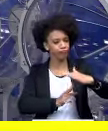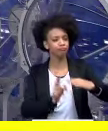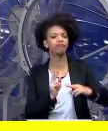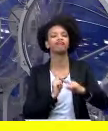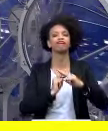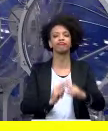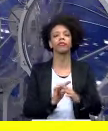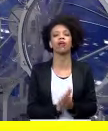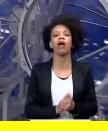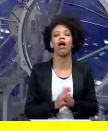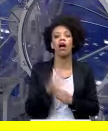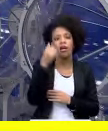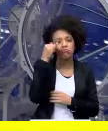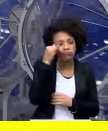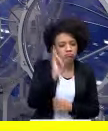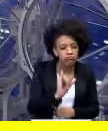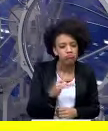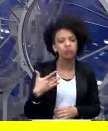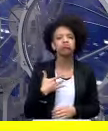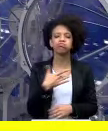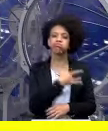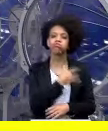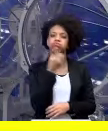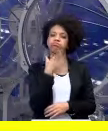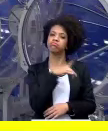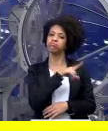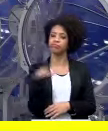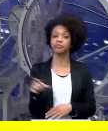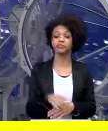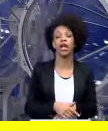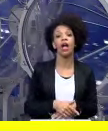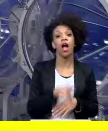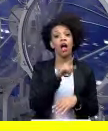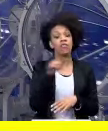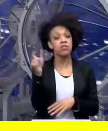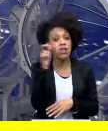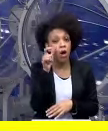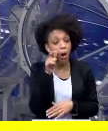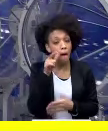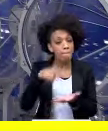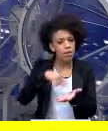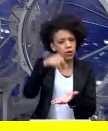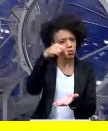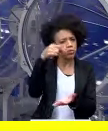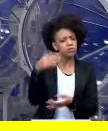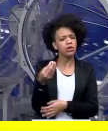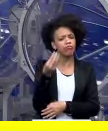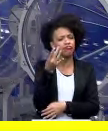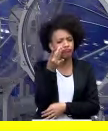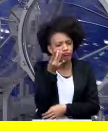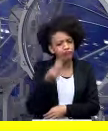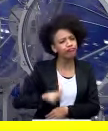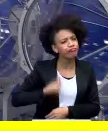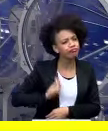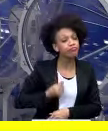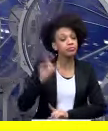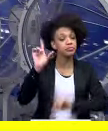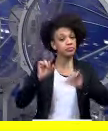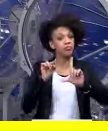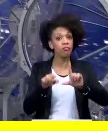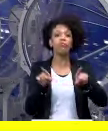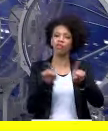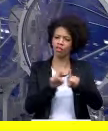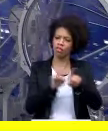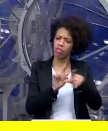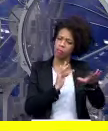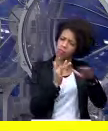Loterias Caixa, priorizando assim o bem-estar de todos. Você acompanha o sorteio com transmissão ao vivo pela Rede TV e